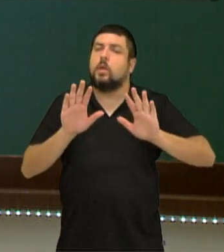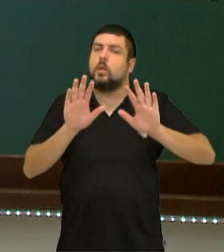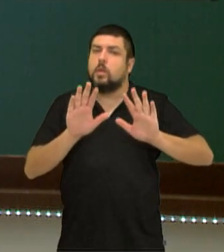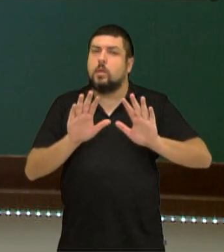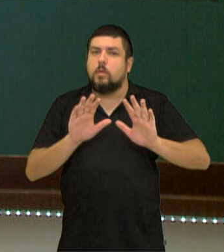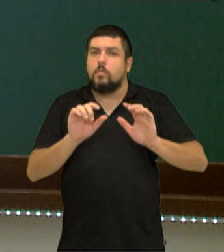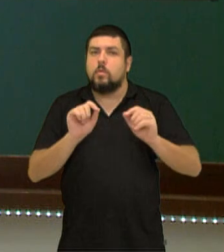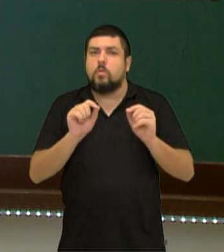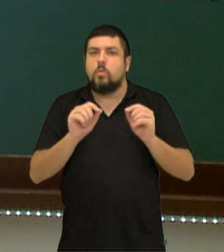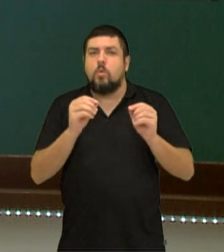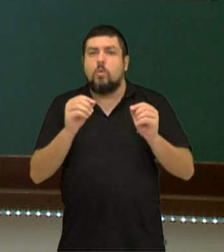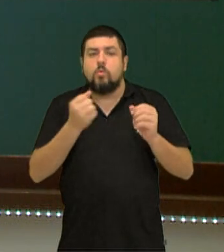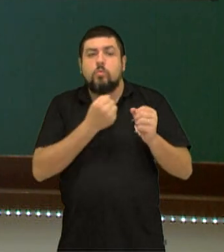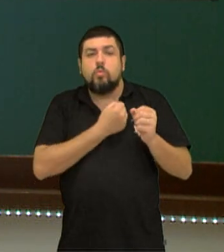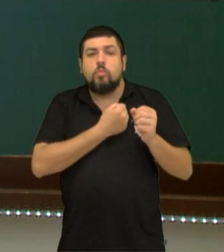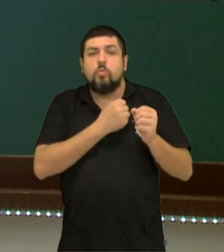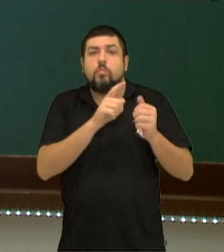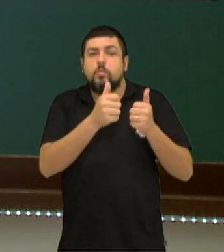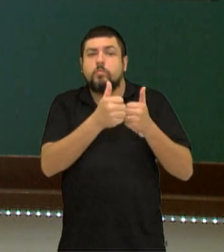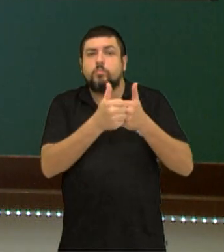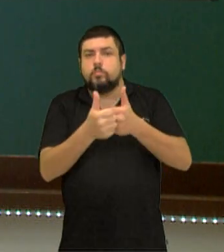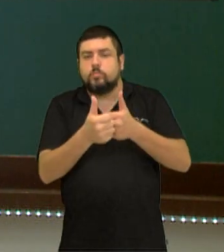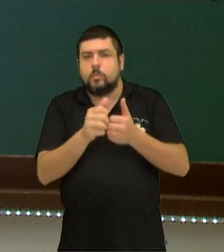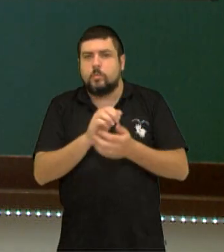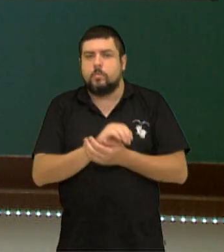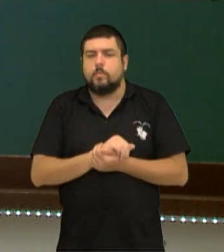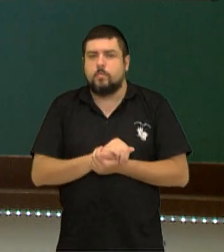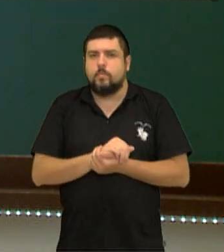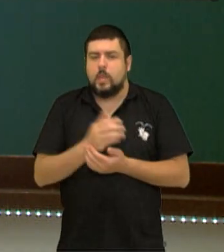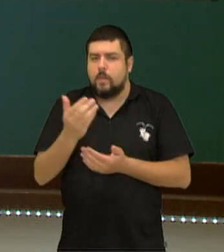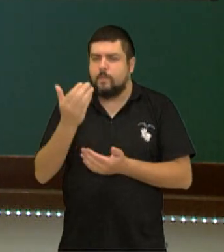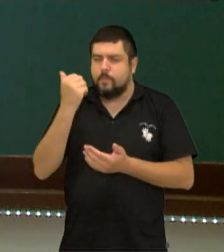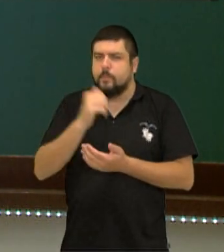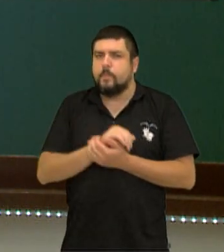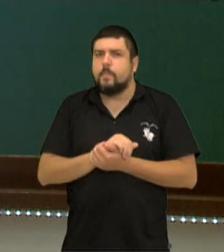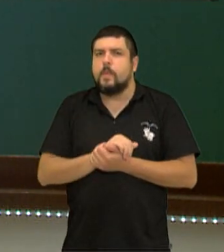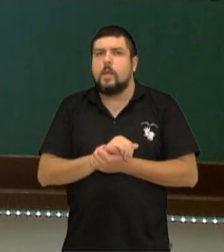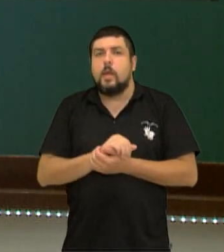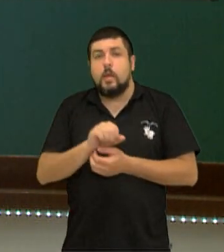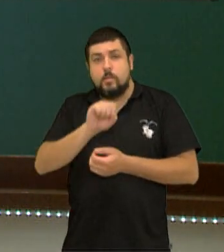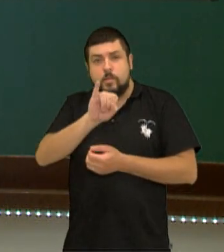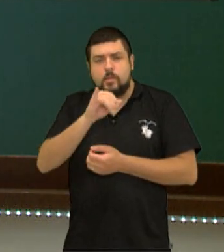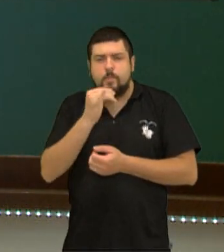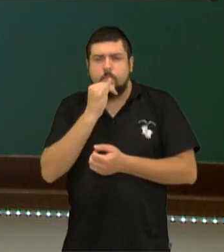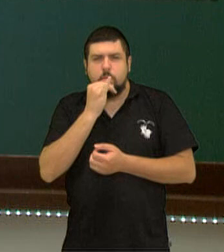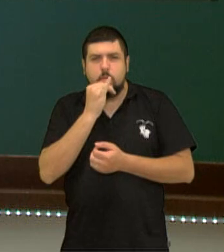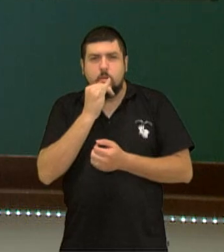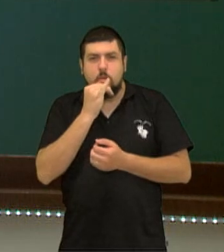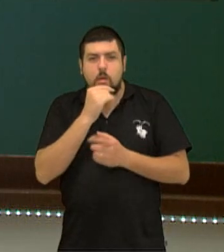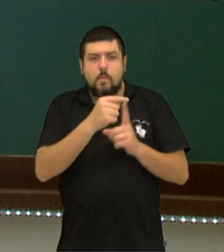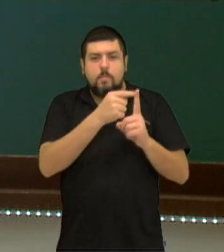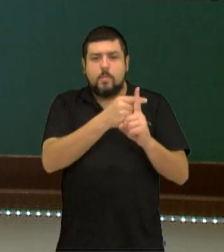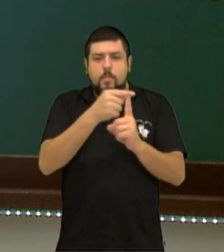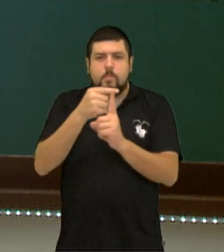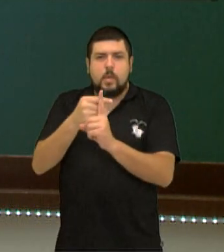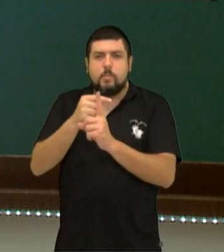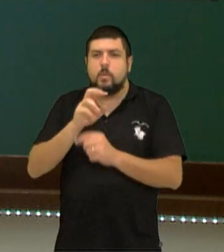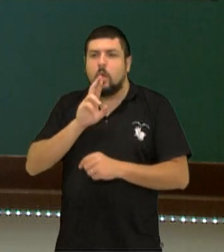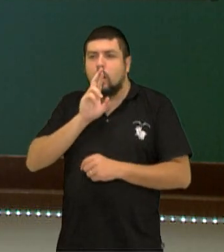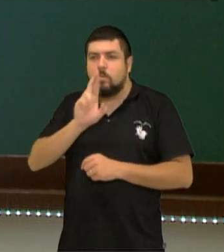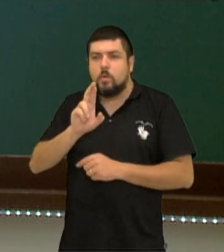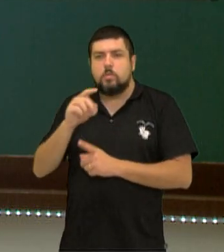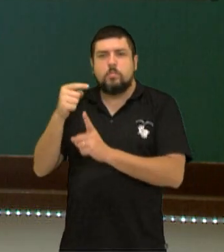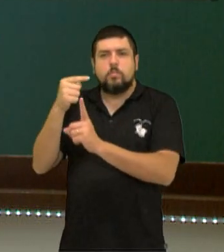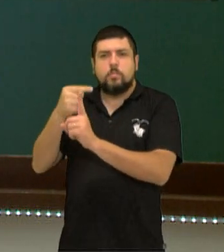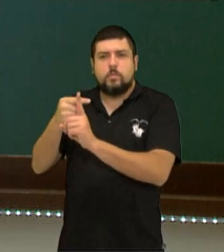o sinal dos números. Ou seja, vamos lá, se eu estou somando dois números positivos, resultado fica